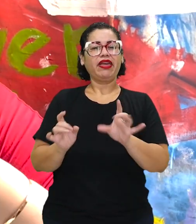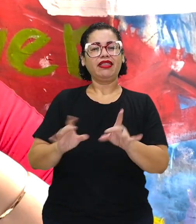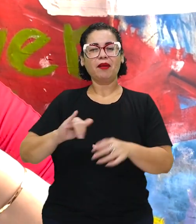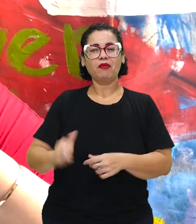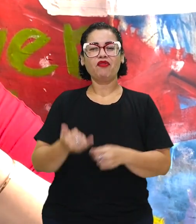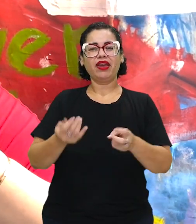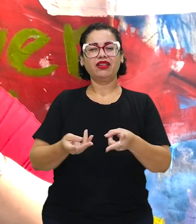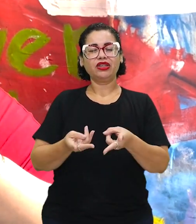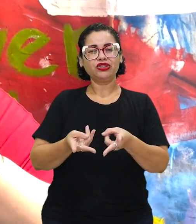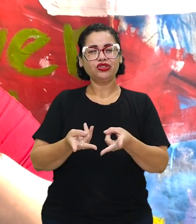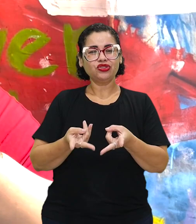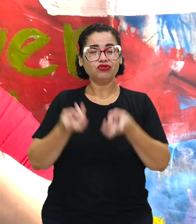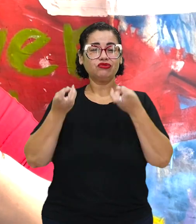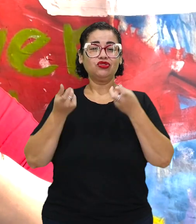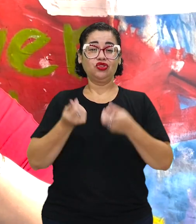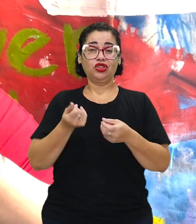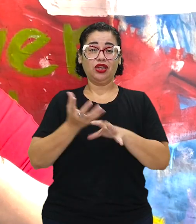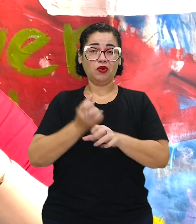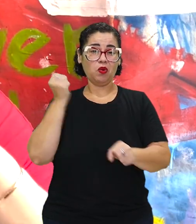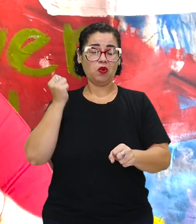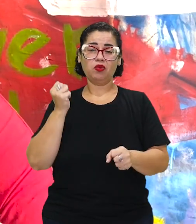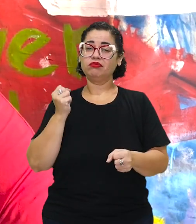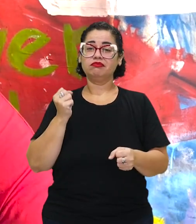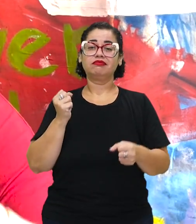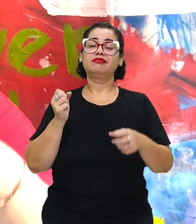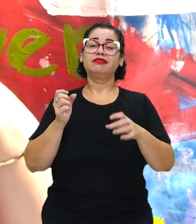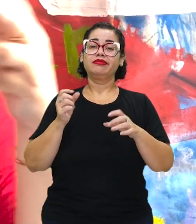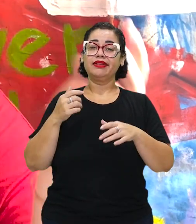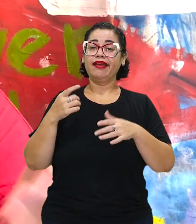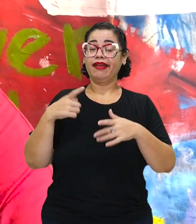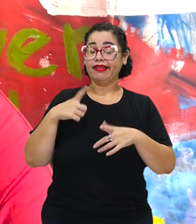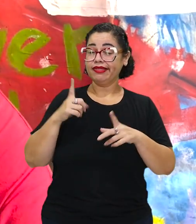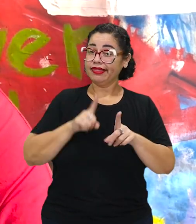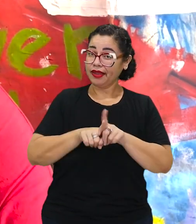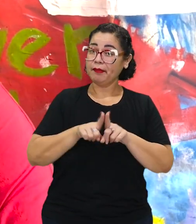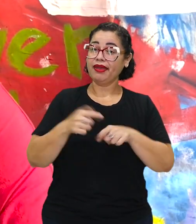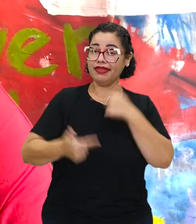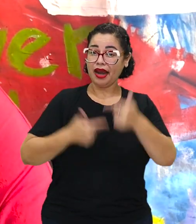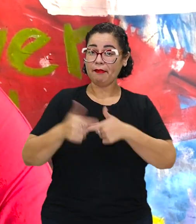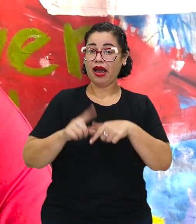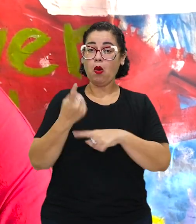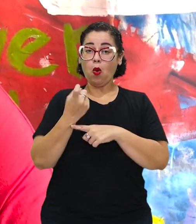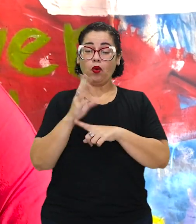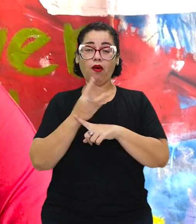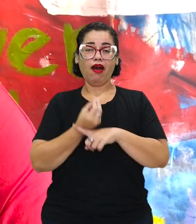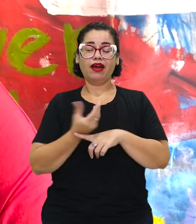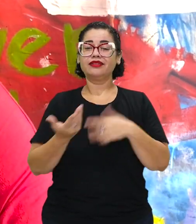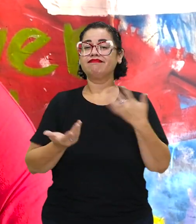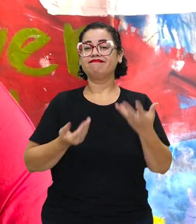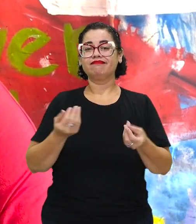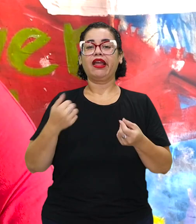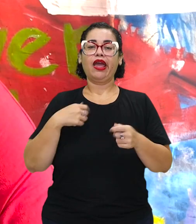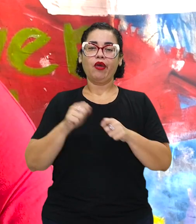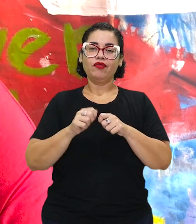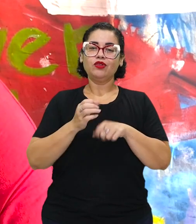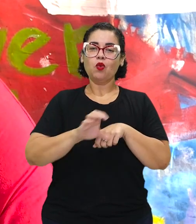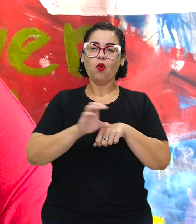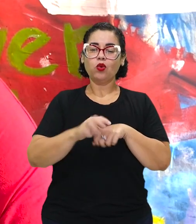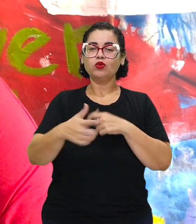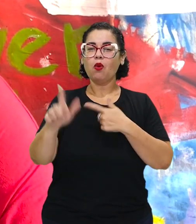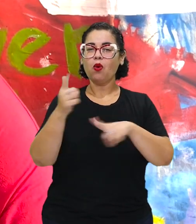vender. Nem, nem é fácil viver só vendendo arte. Então eu fiz alguns outros